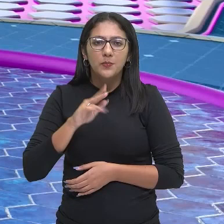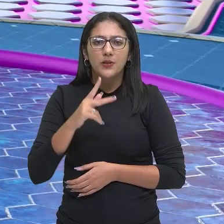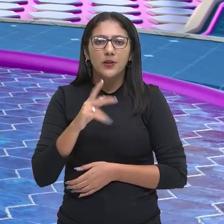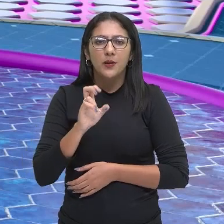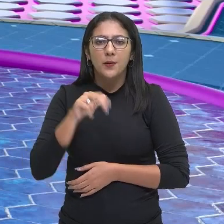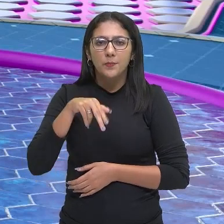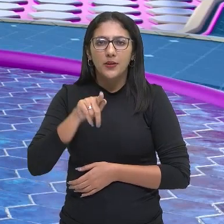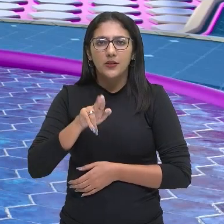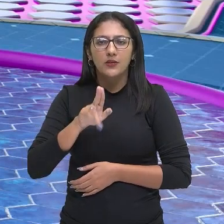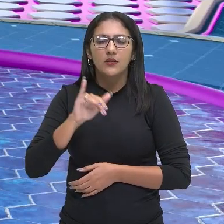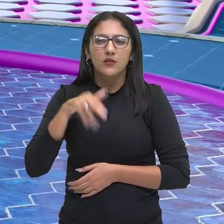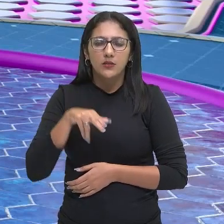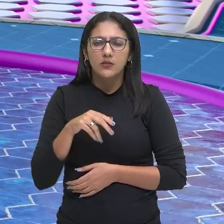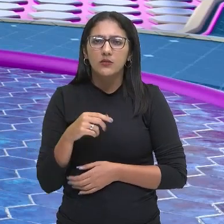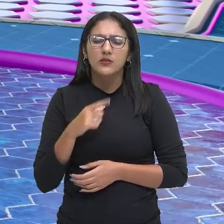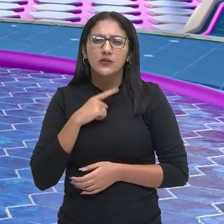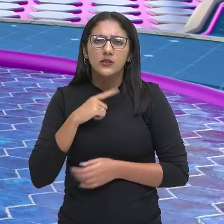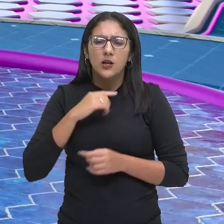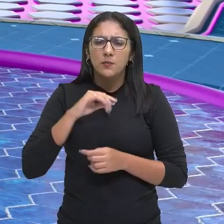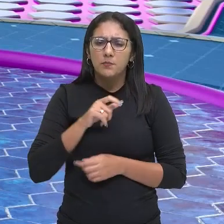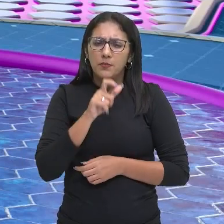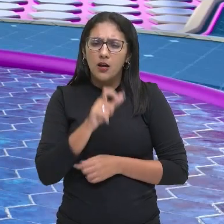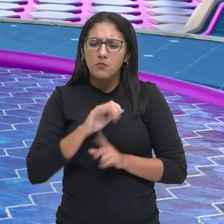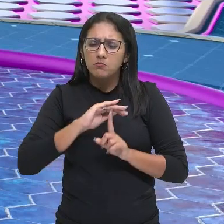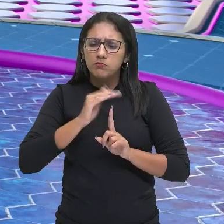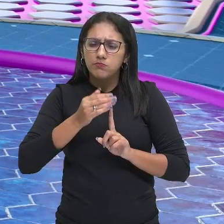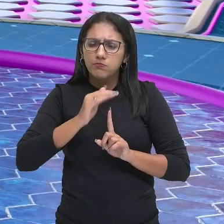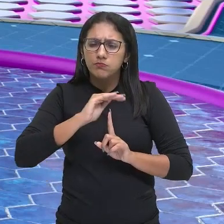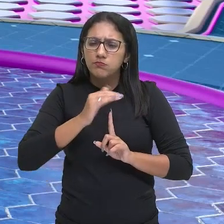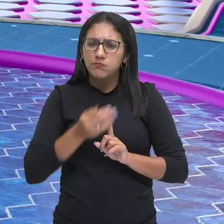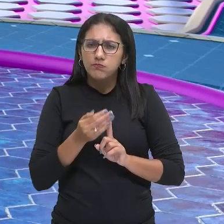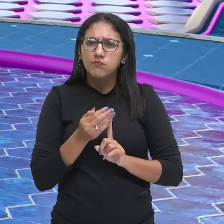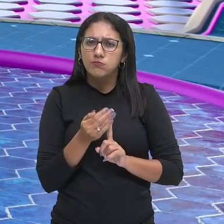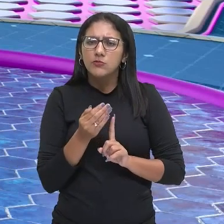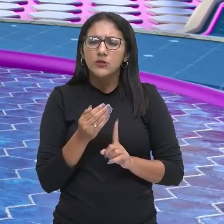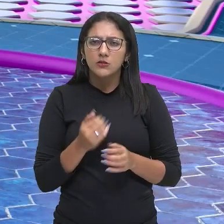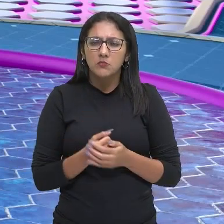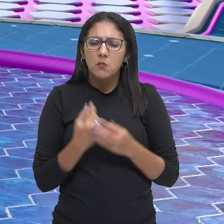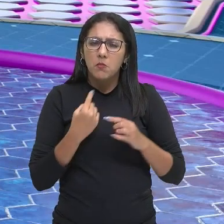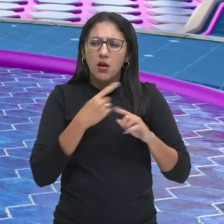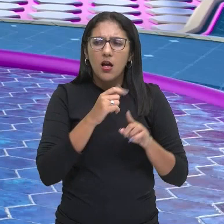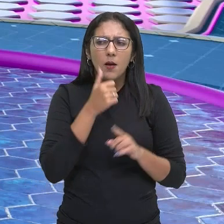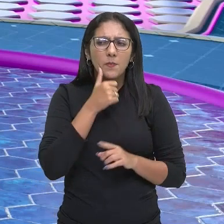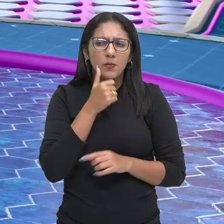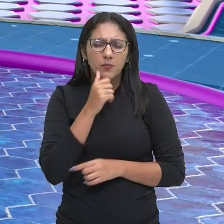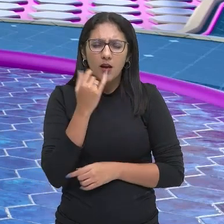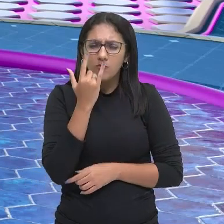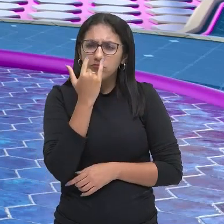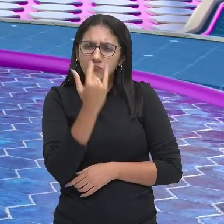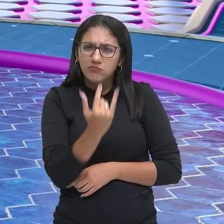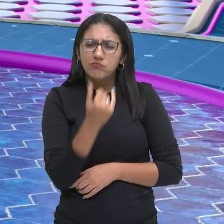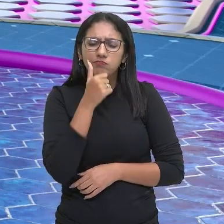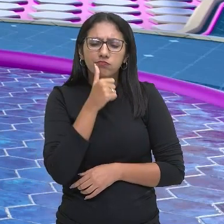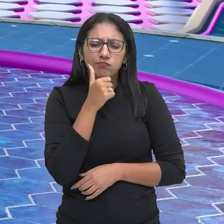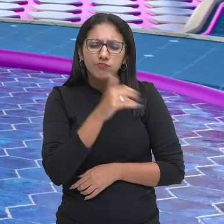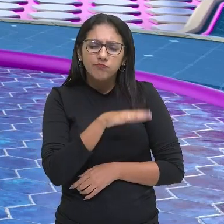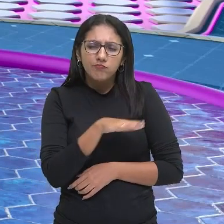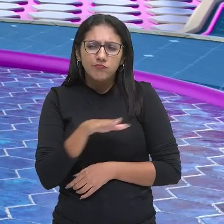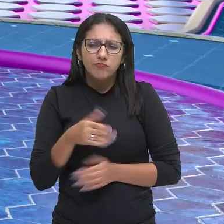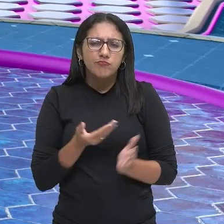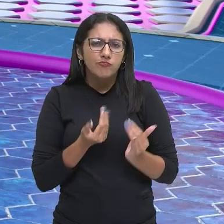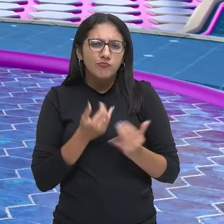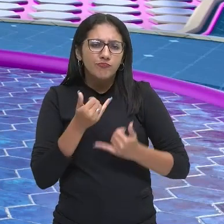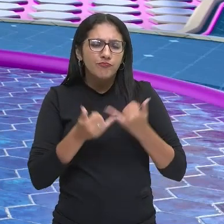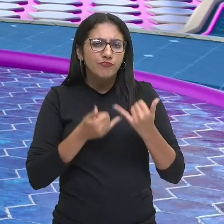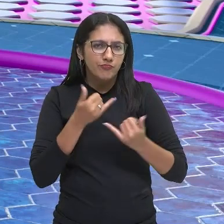pela presença de supostos pedófilos, assediando crianças jogadoras. Sabemos que